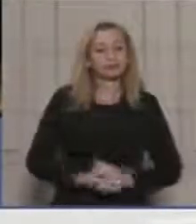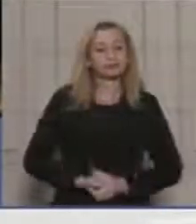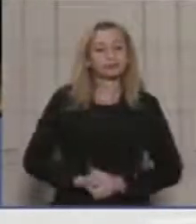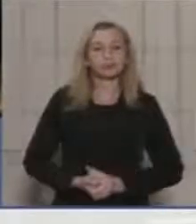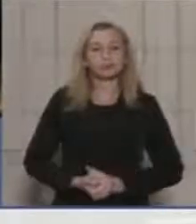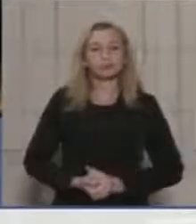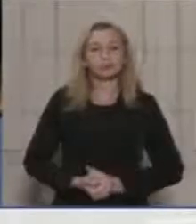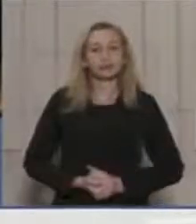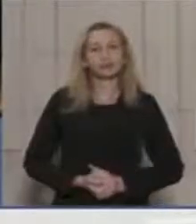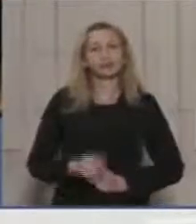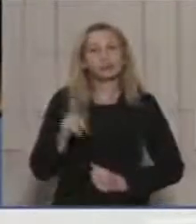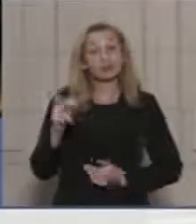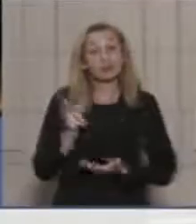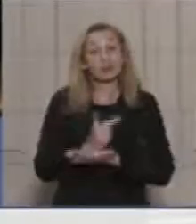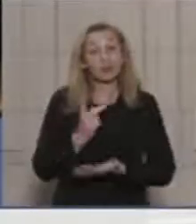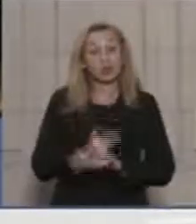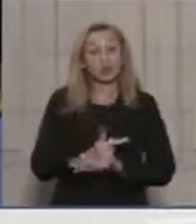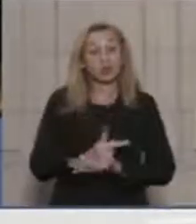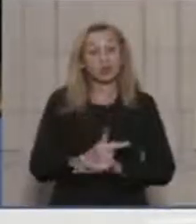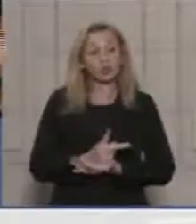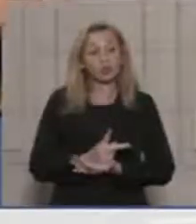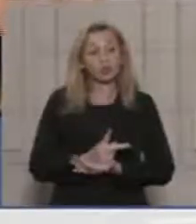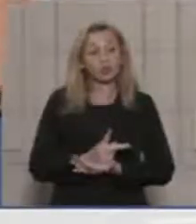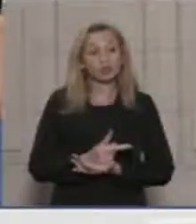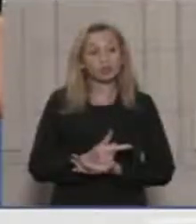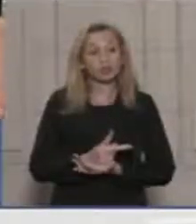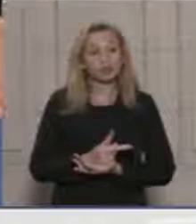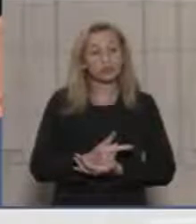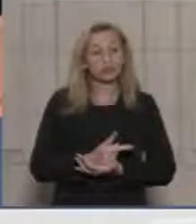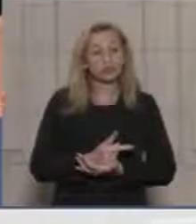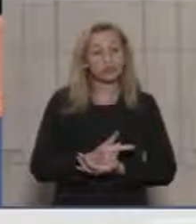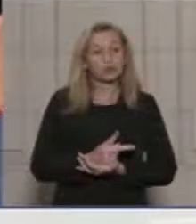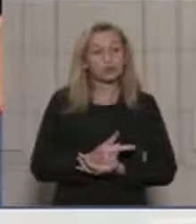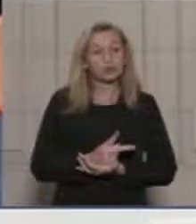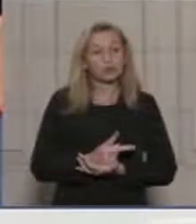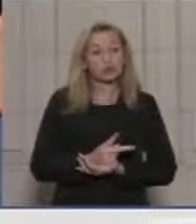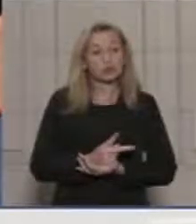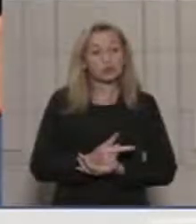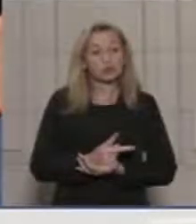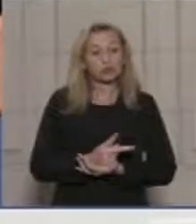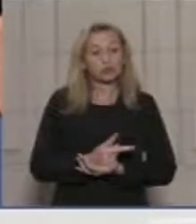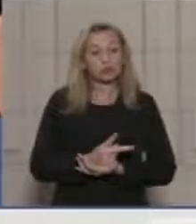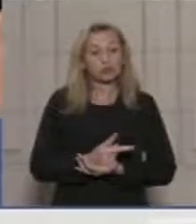que ele errou na mão quando nasceu uma filha.